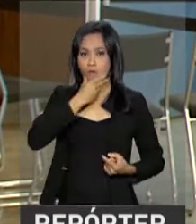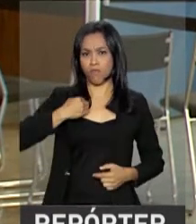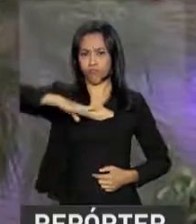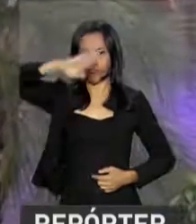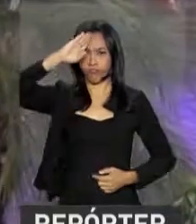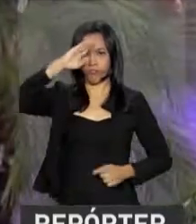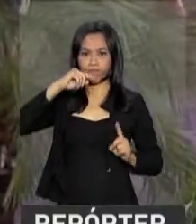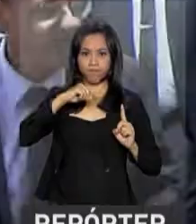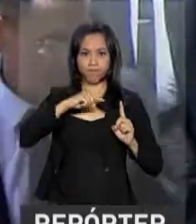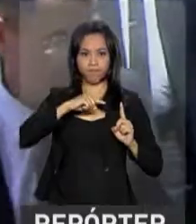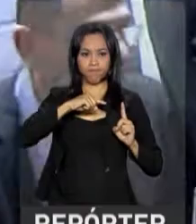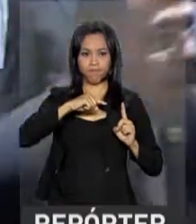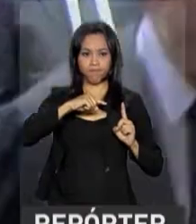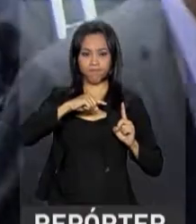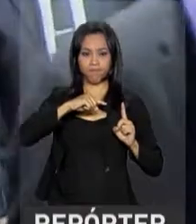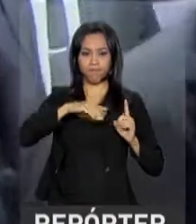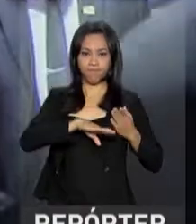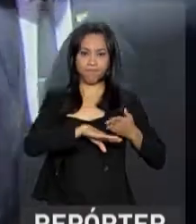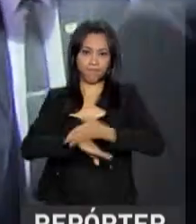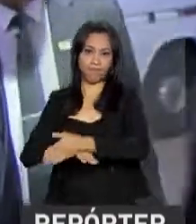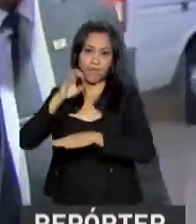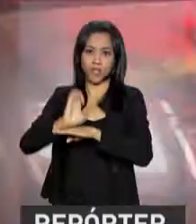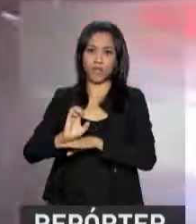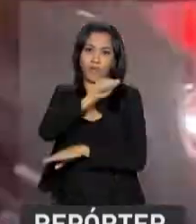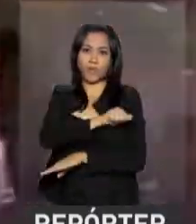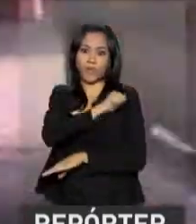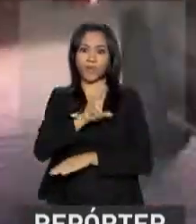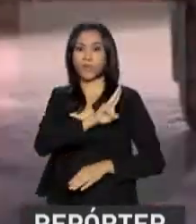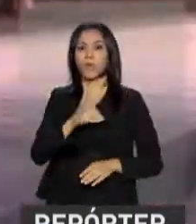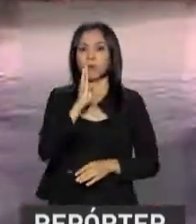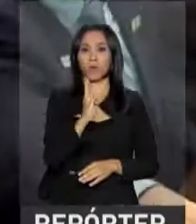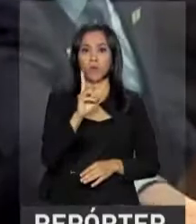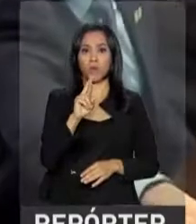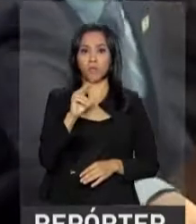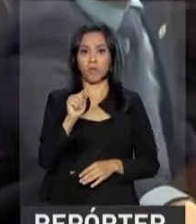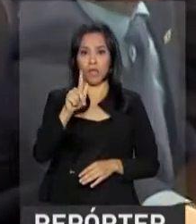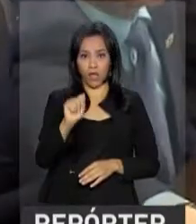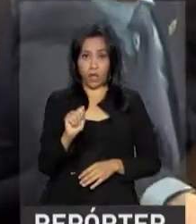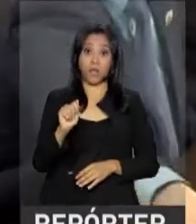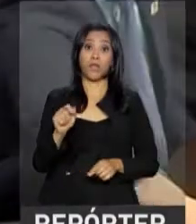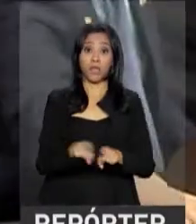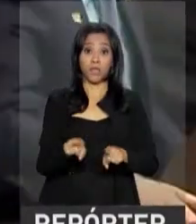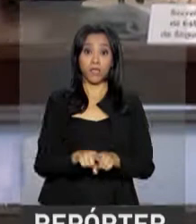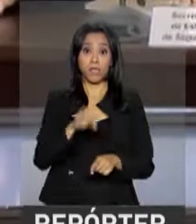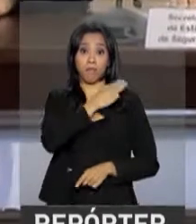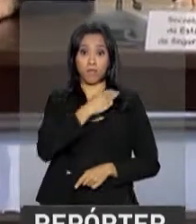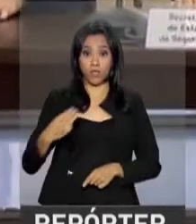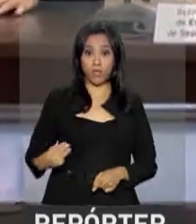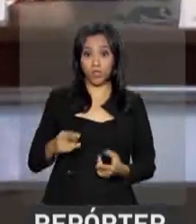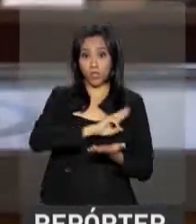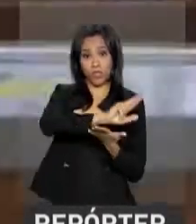general Braga Neto, o governador do estado e ministros do governo, no Centro Integrado